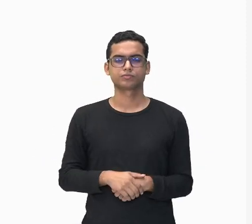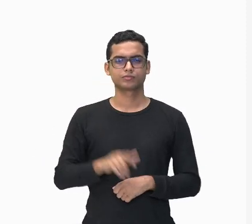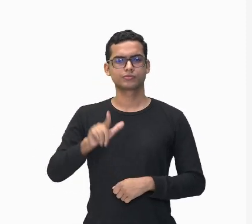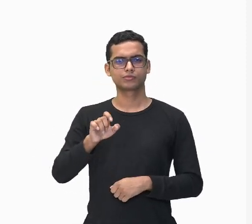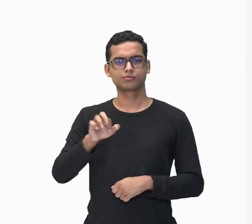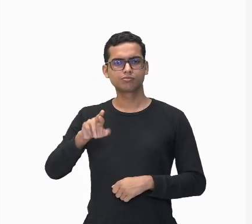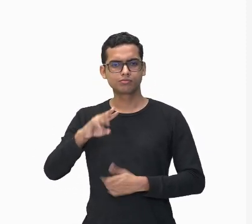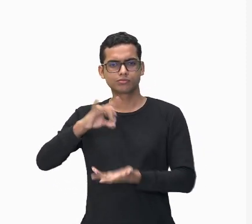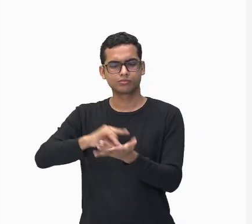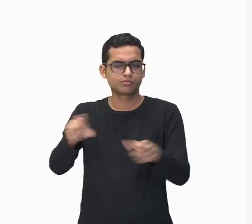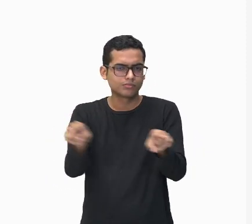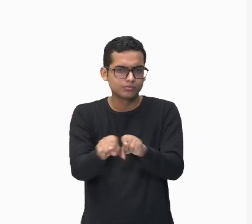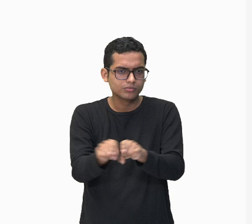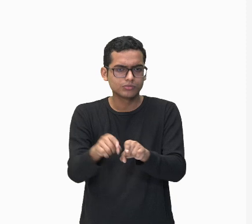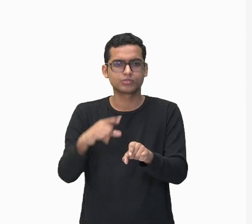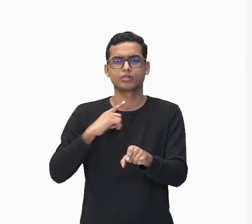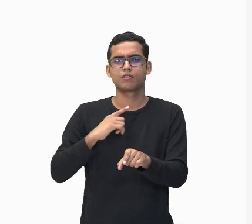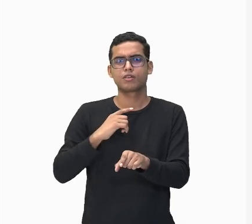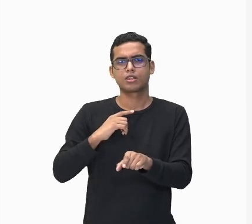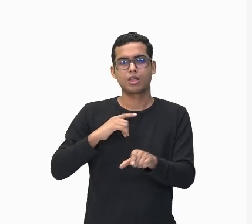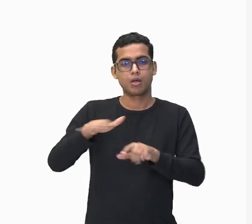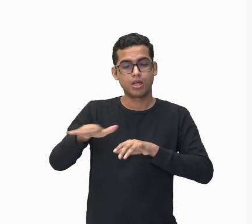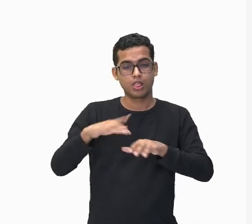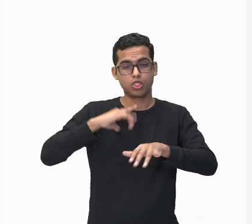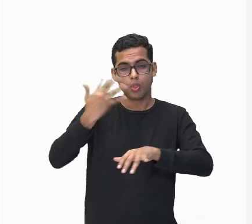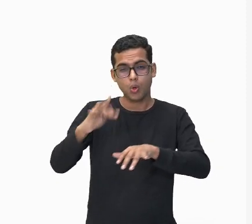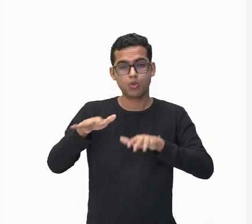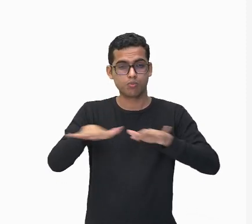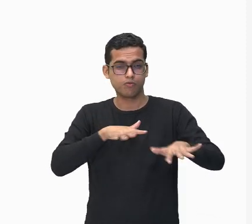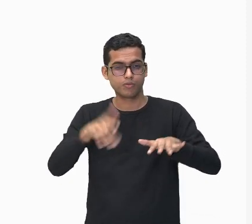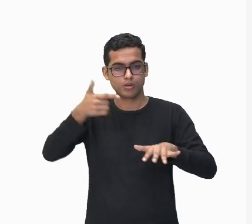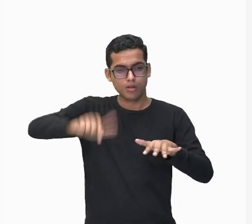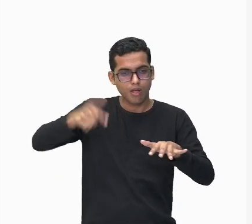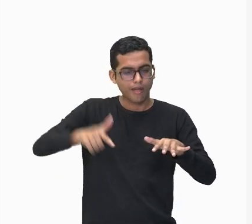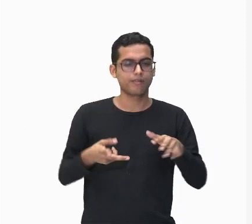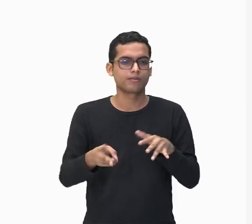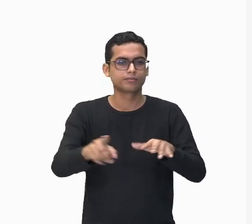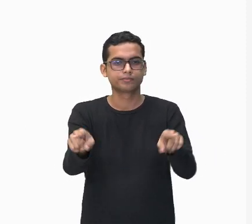sanguínea, prepara o músculo, né, para a atividade física e também